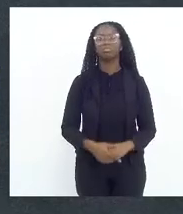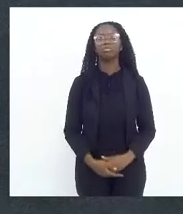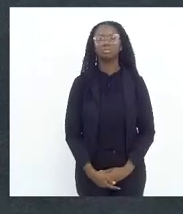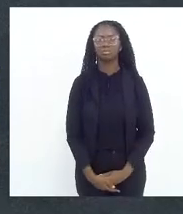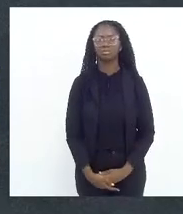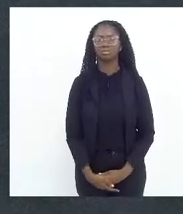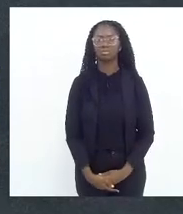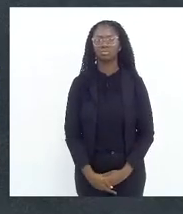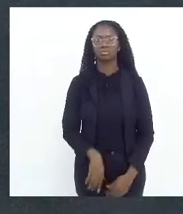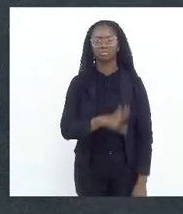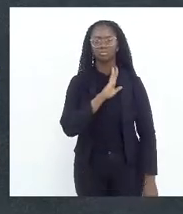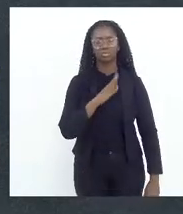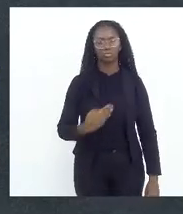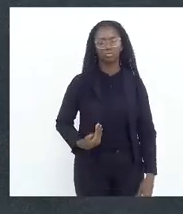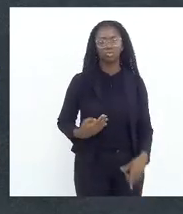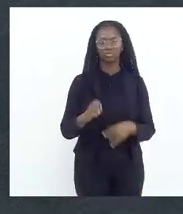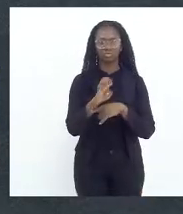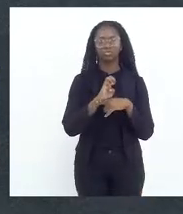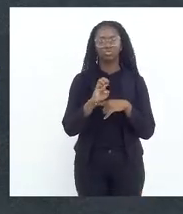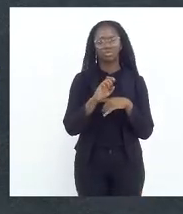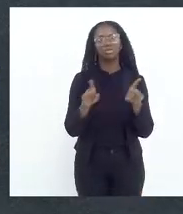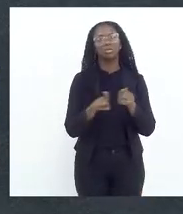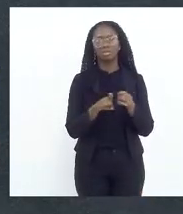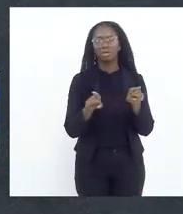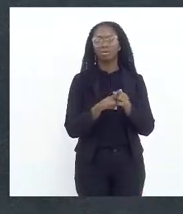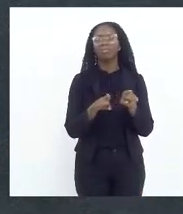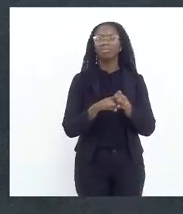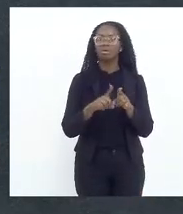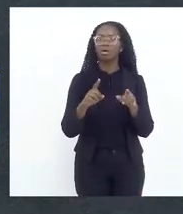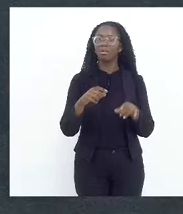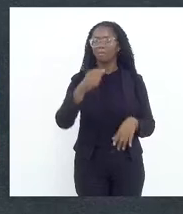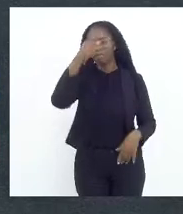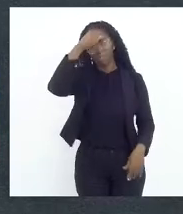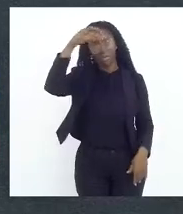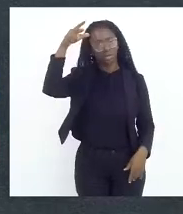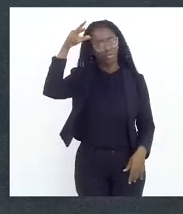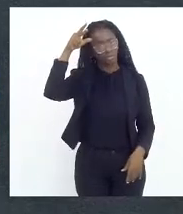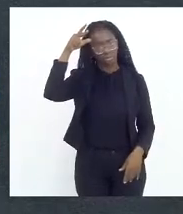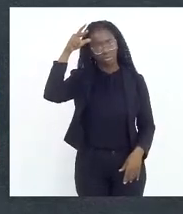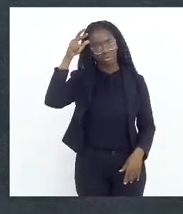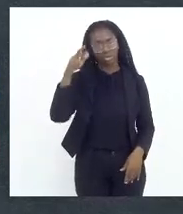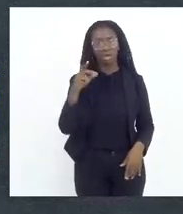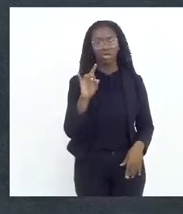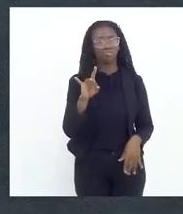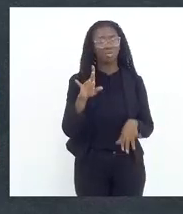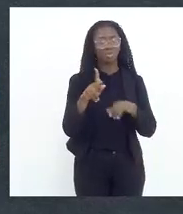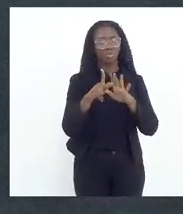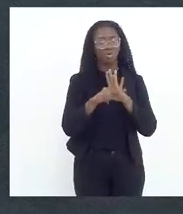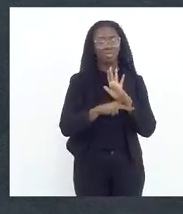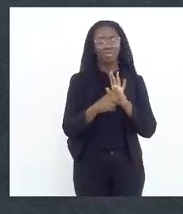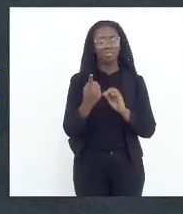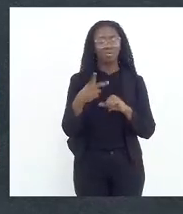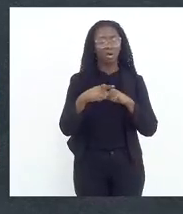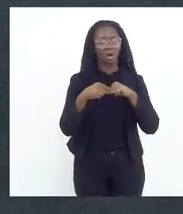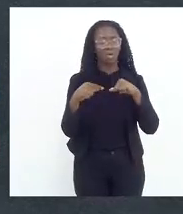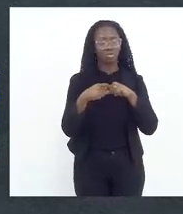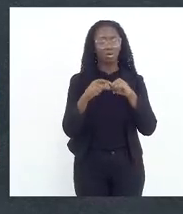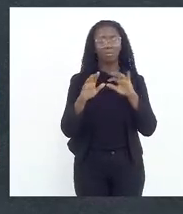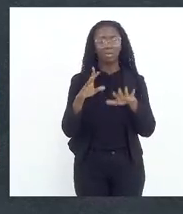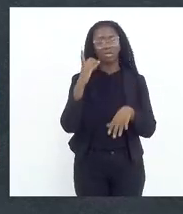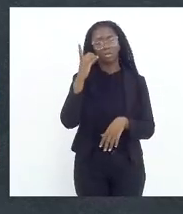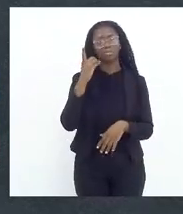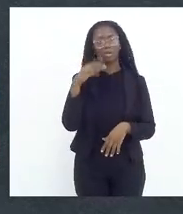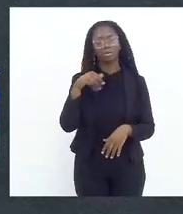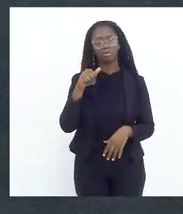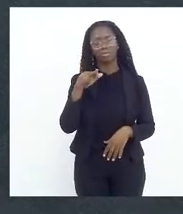do governo do Estado e das prefeituras. É um projeto de um artigo. O deputado Márcio